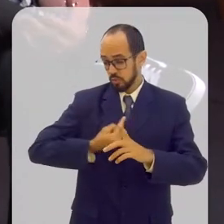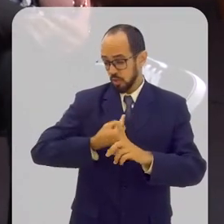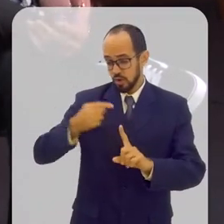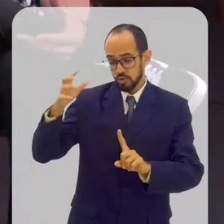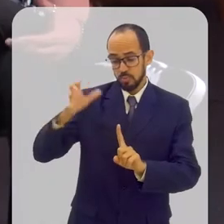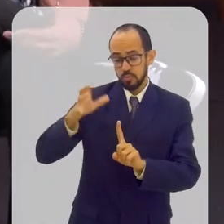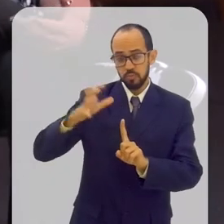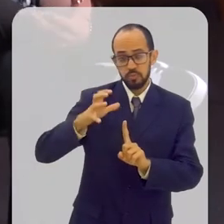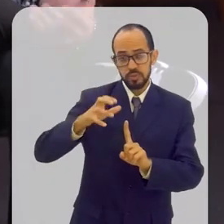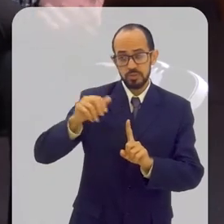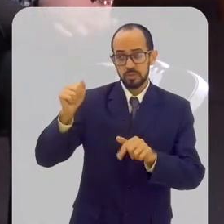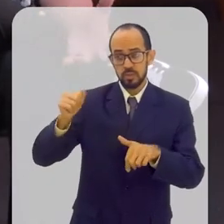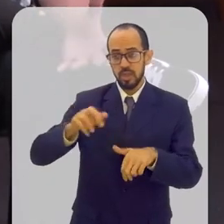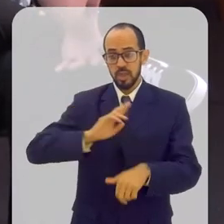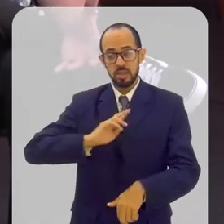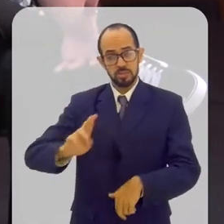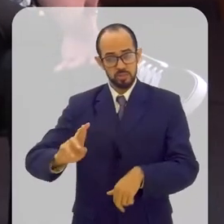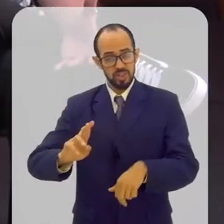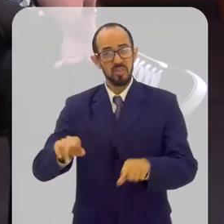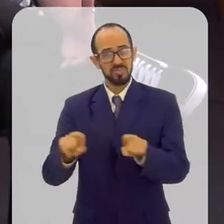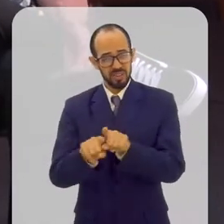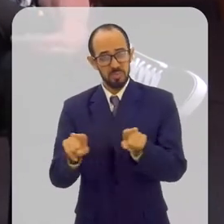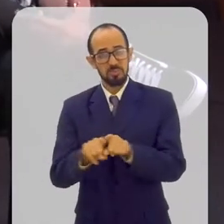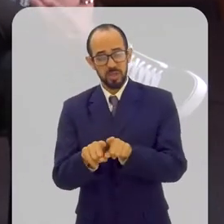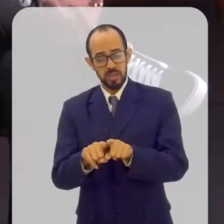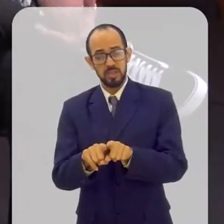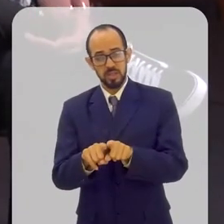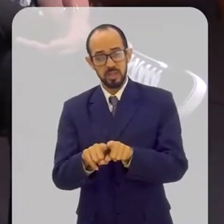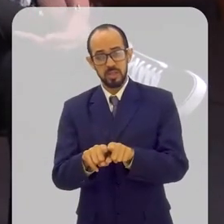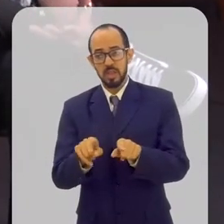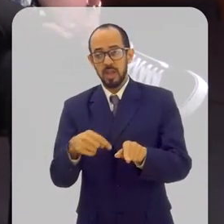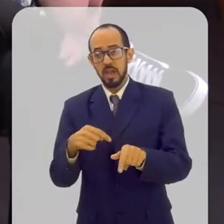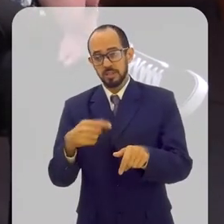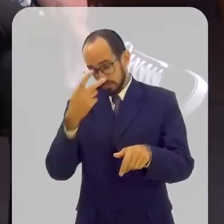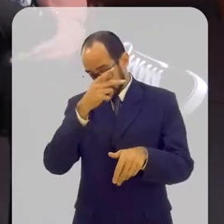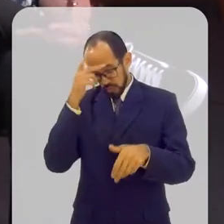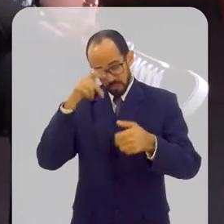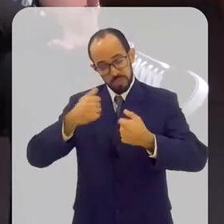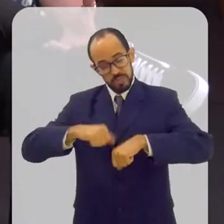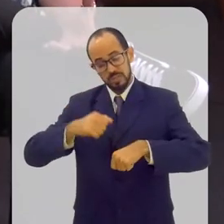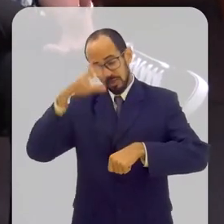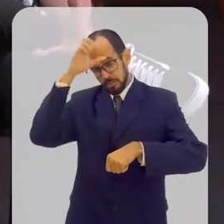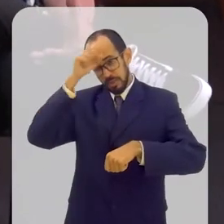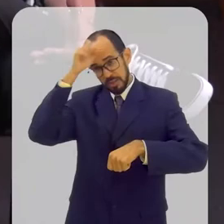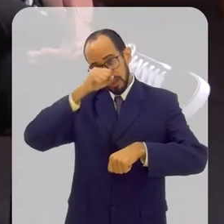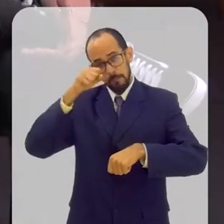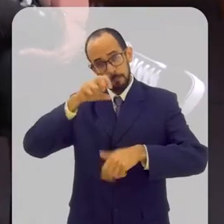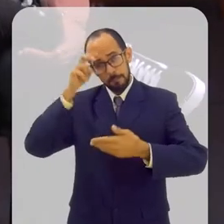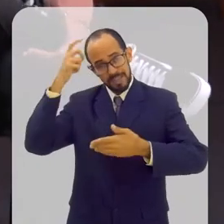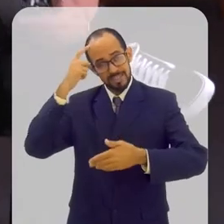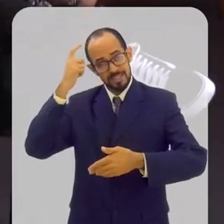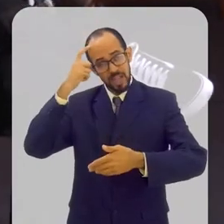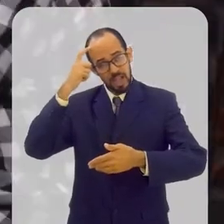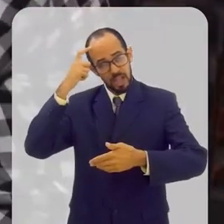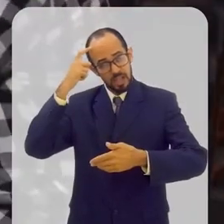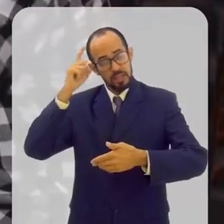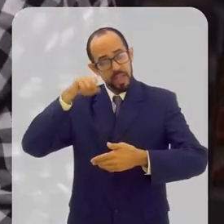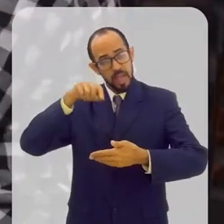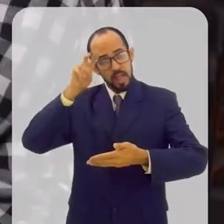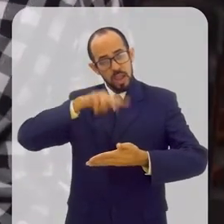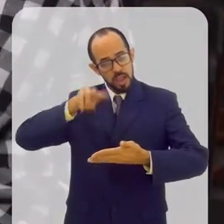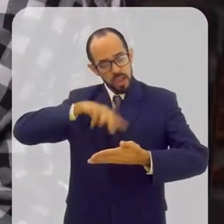influência religiosa muito grande também, né? Acho que as pessoas precisam aprender a pensar. E como é que a gente pensa? Lendo,